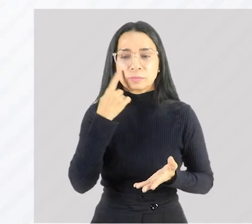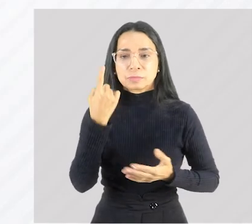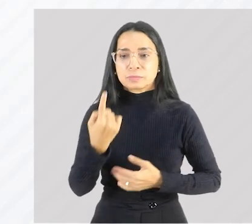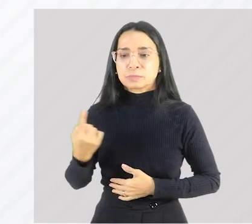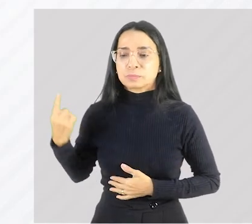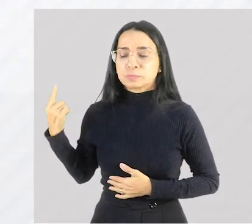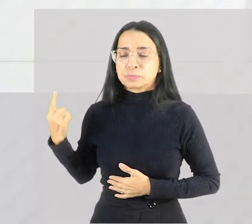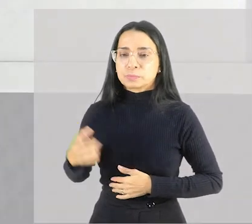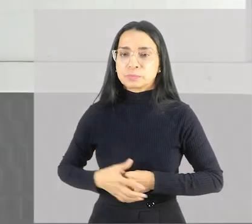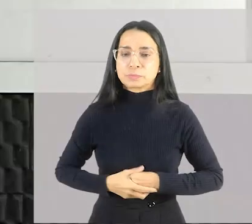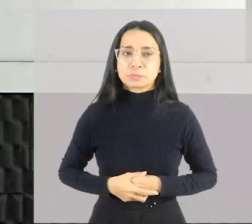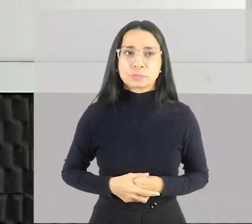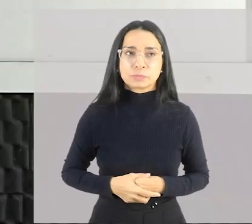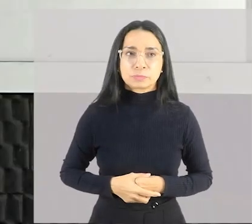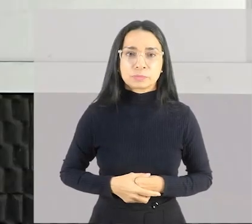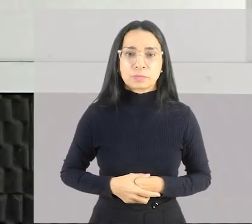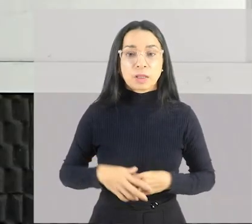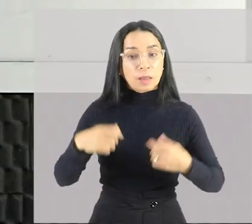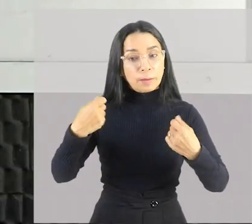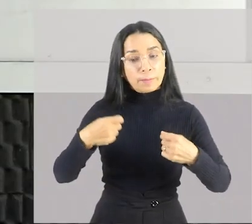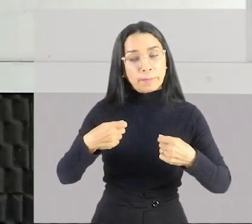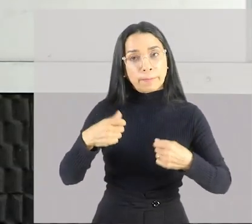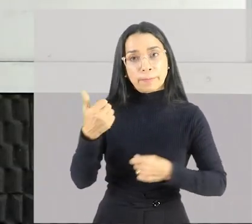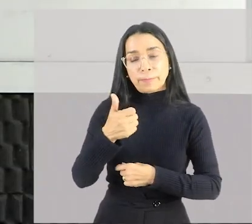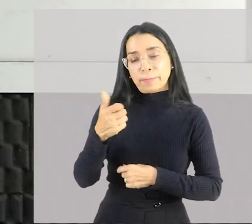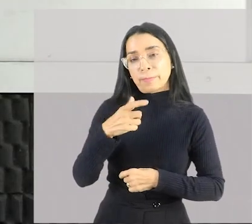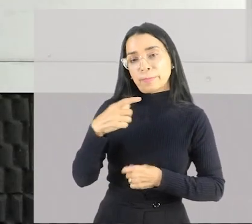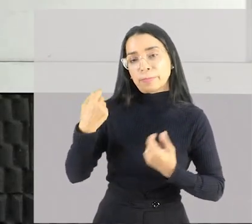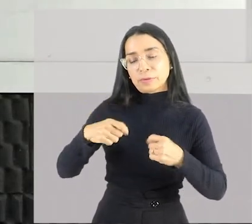à nossa questão primeiro a gente tem que entender